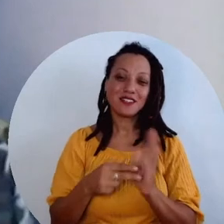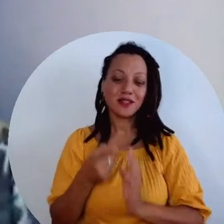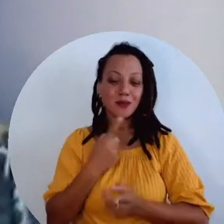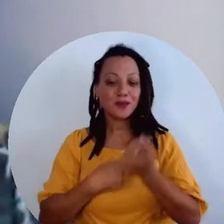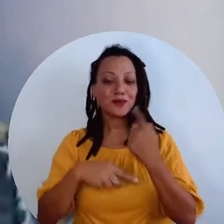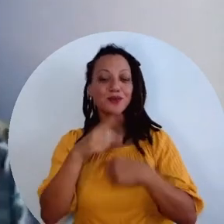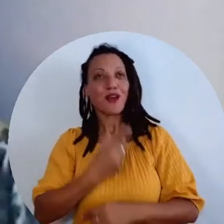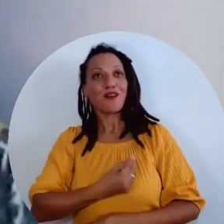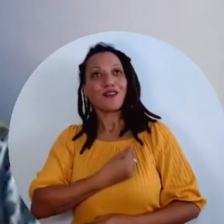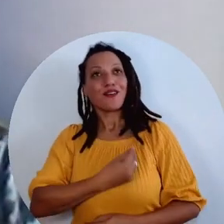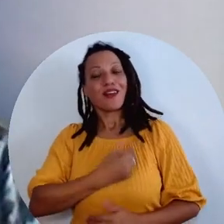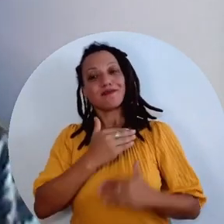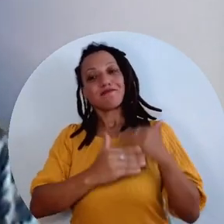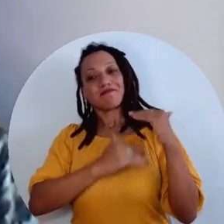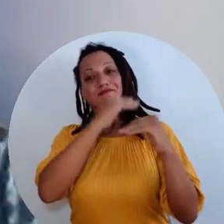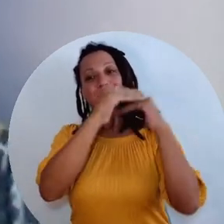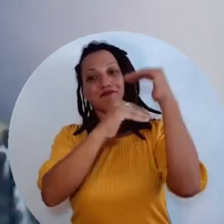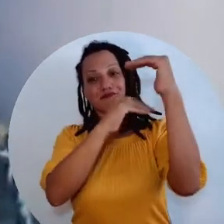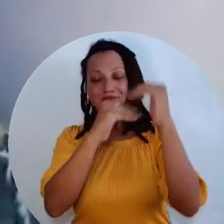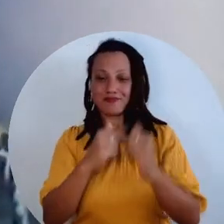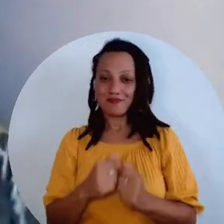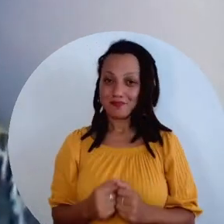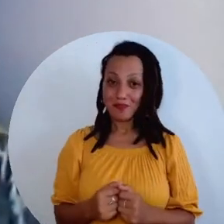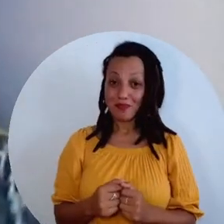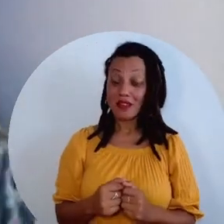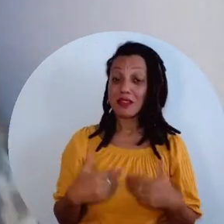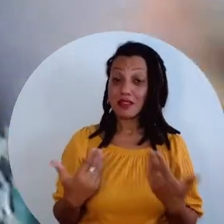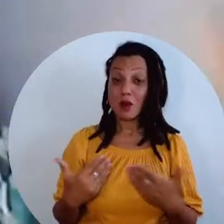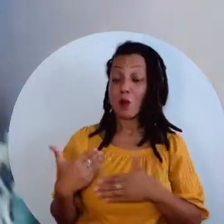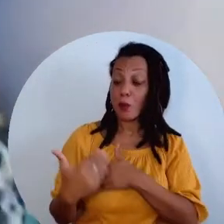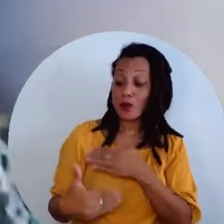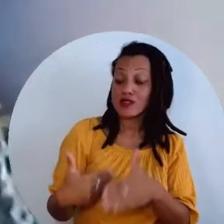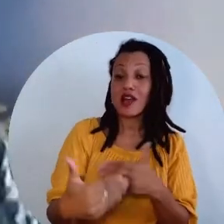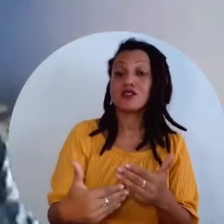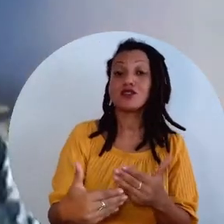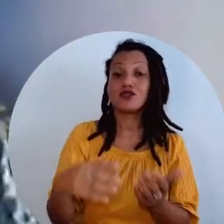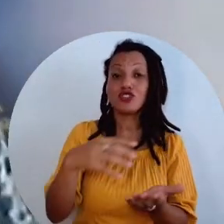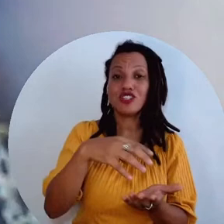vivos. Então, um processo de aquilombamento que é